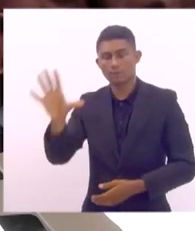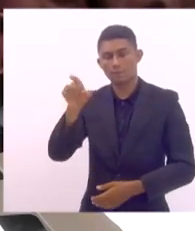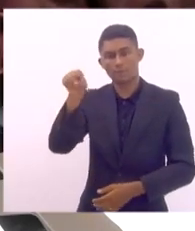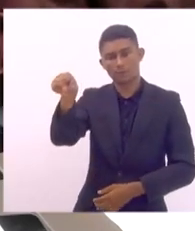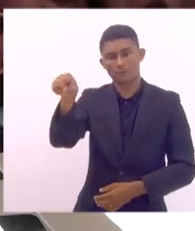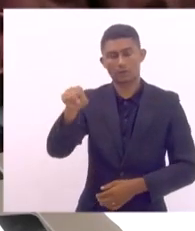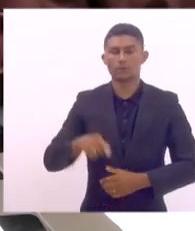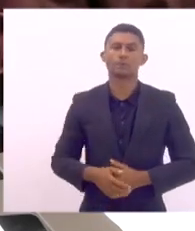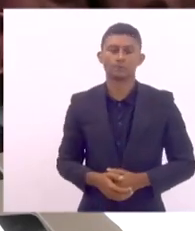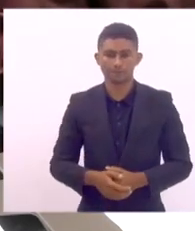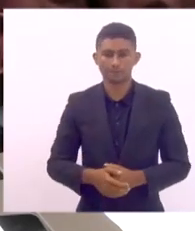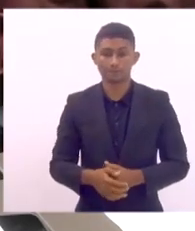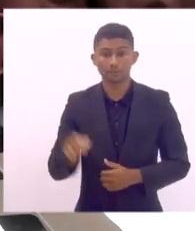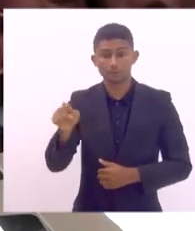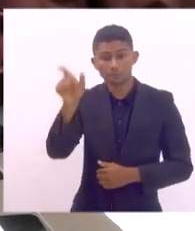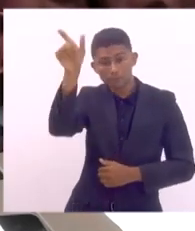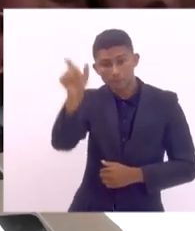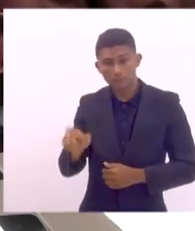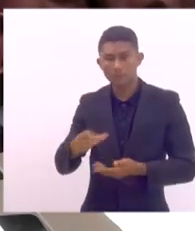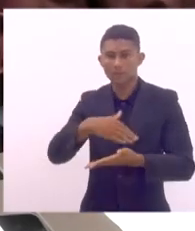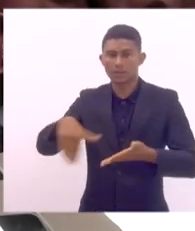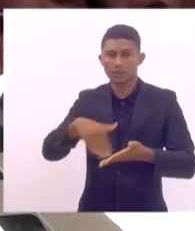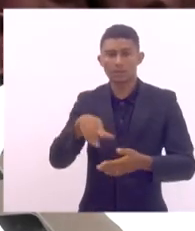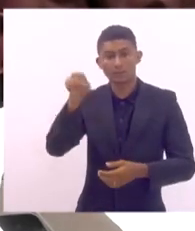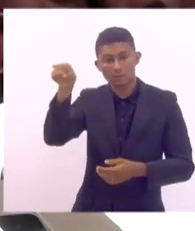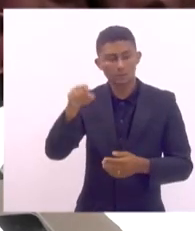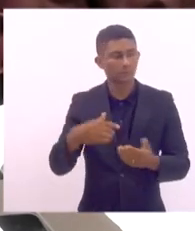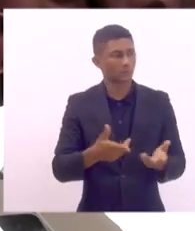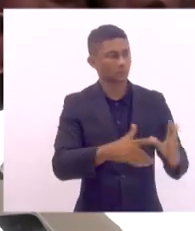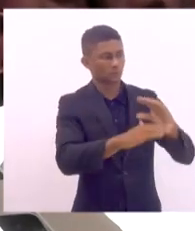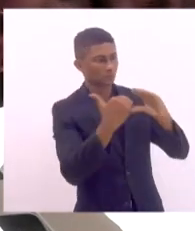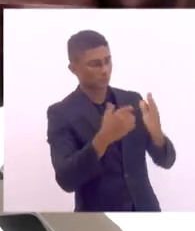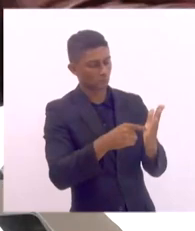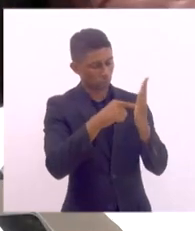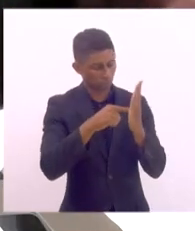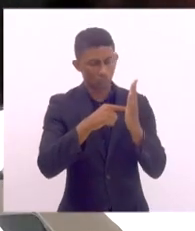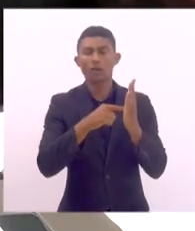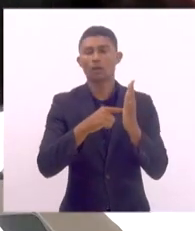Fazenda, através do ofício